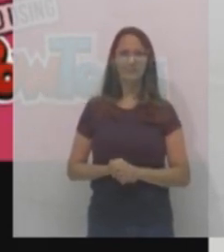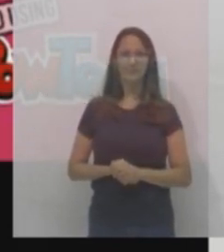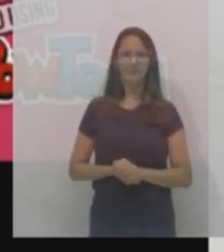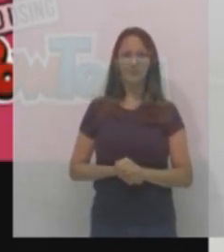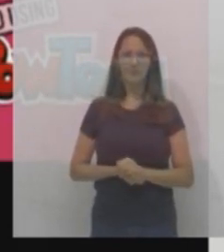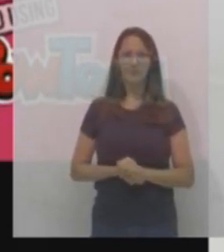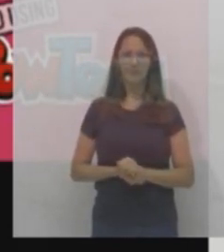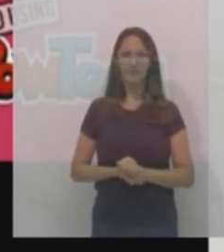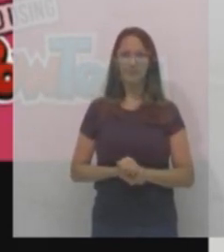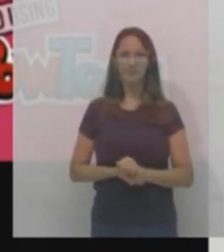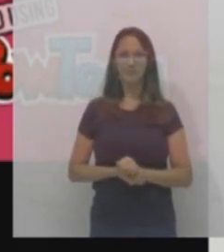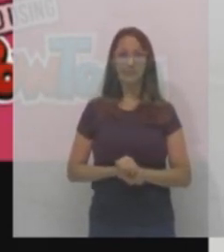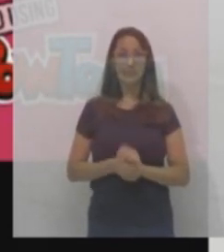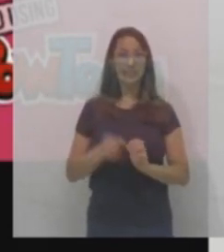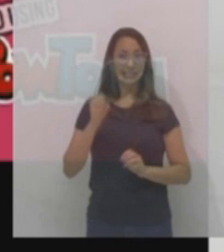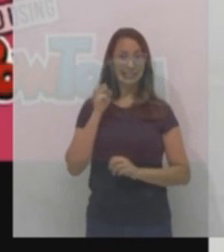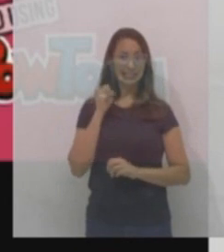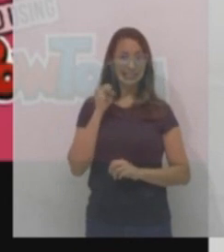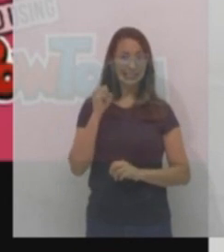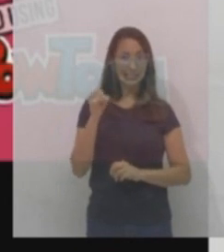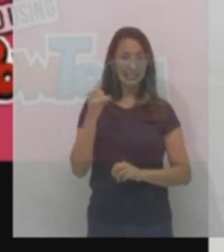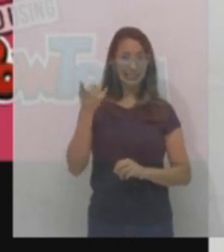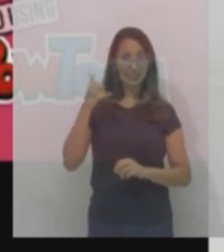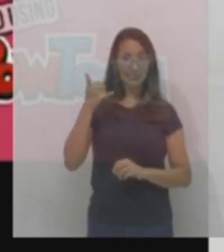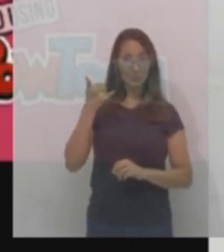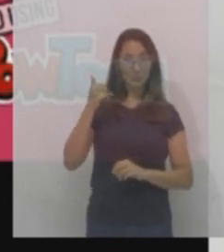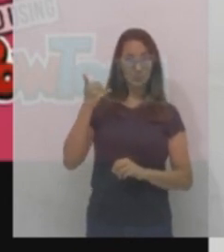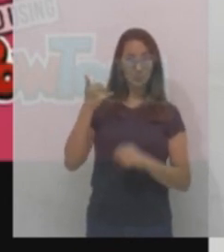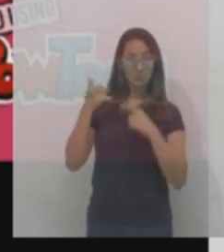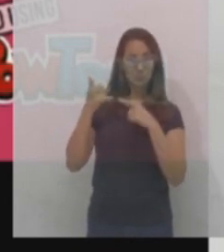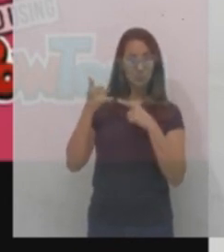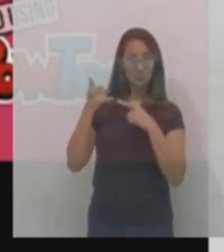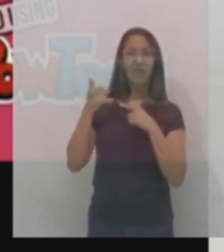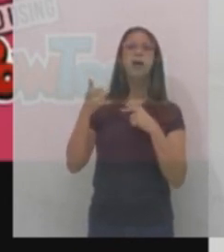will answer it. Se o telefone tocar,